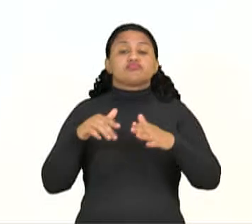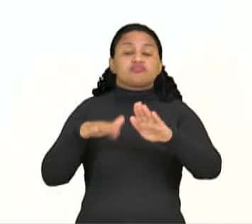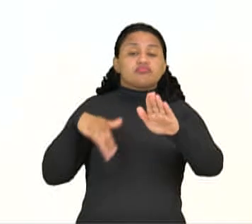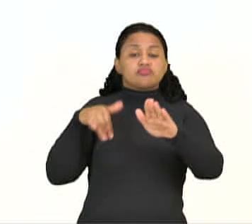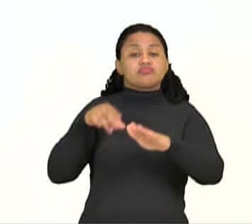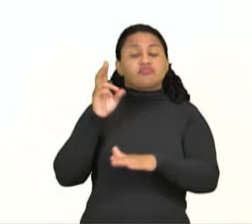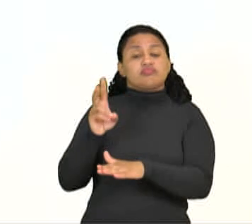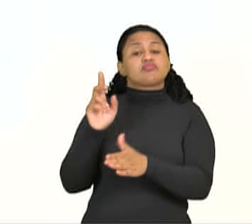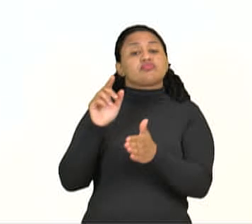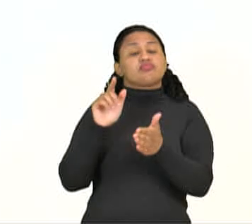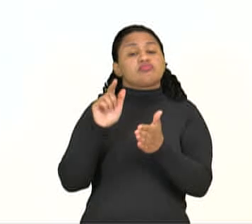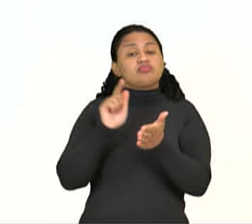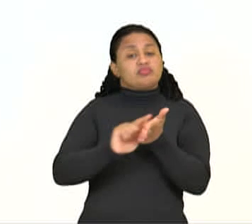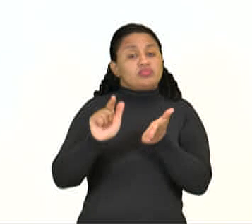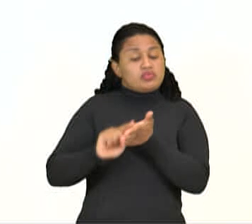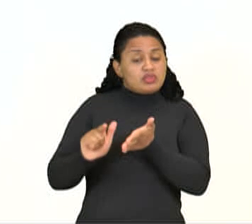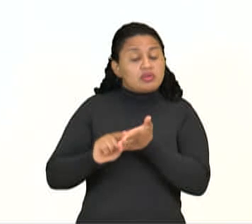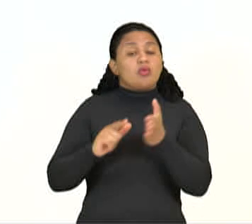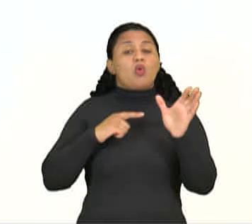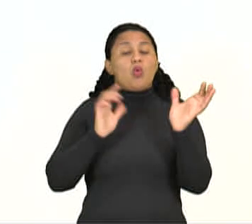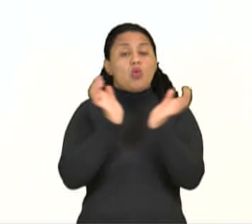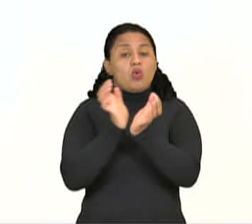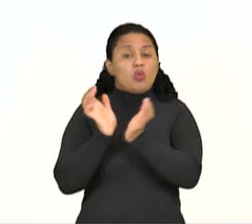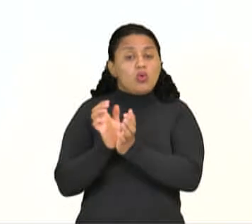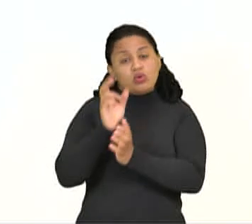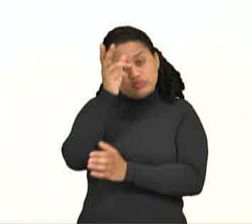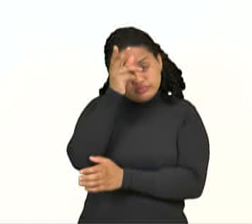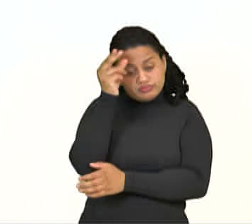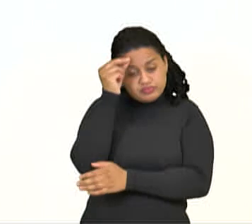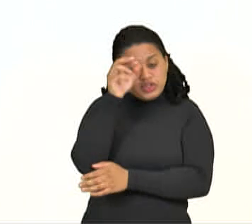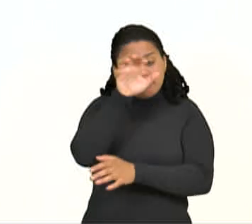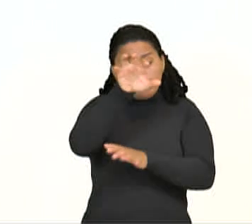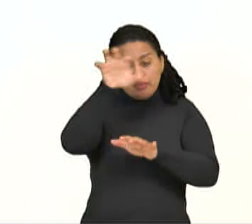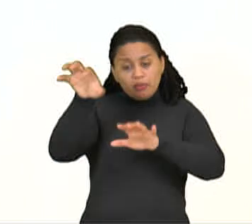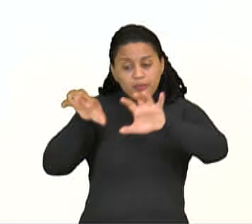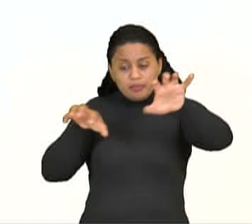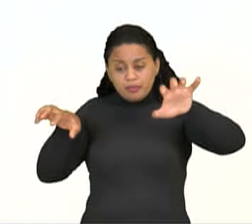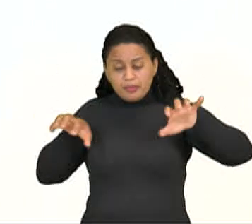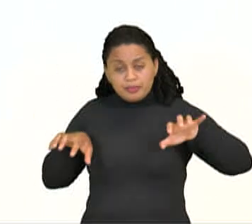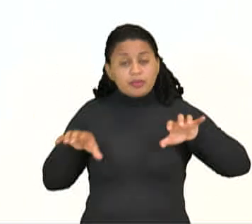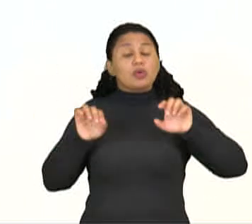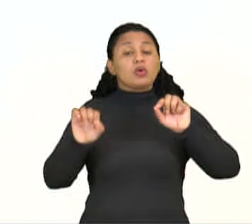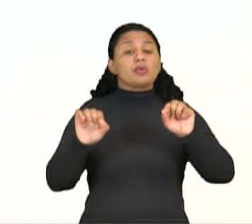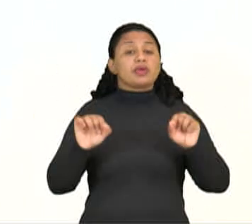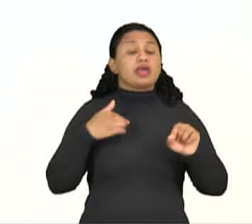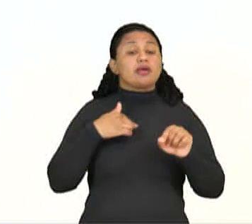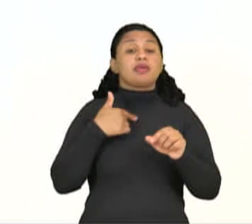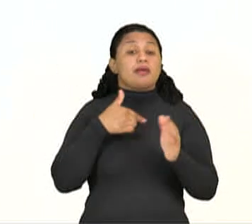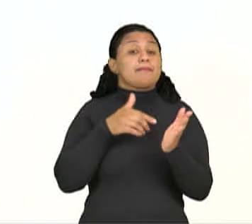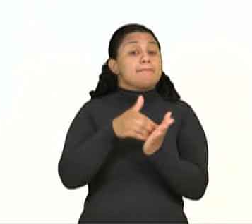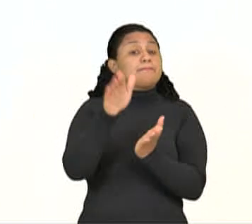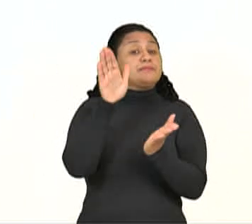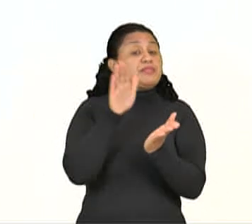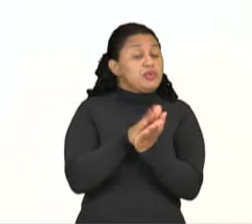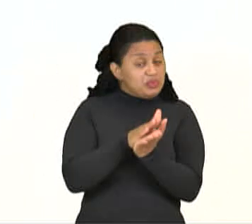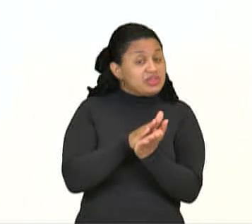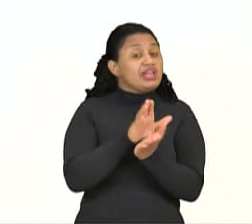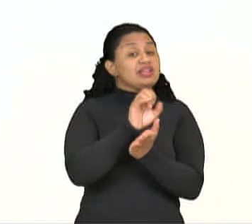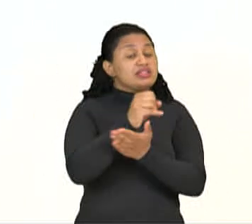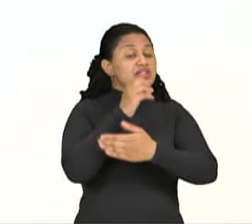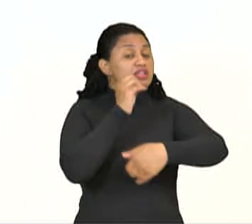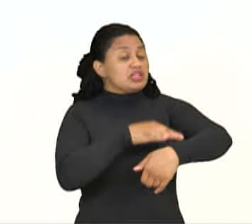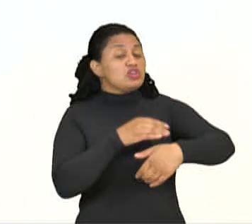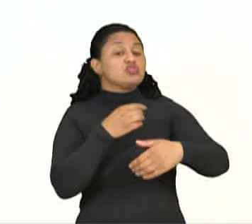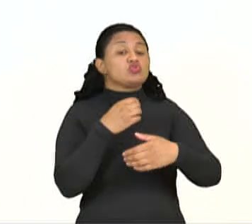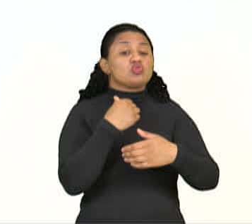limpas, equipes da prefeitura estão espalhadas pela orla para multar quem descartar lixo fora